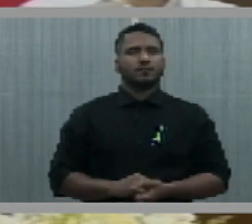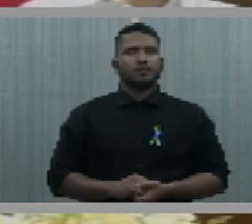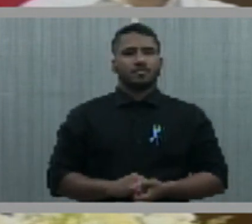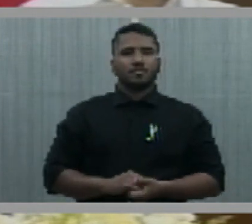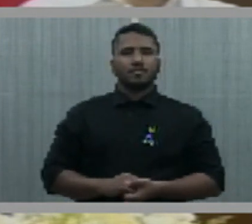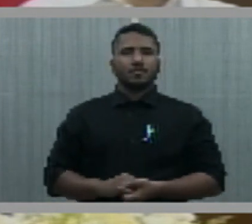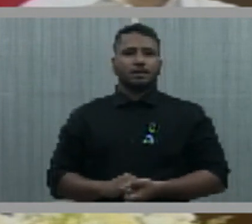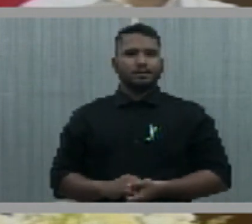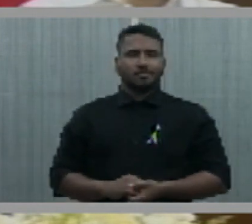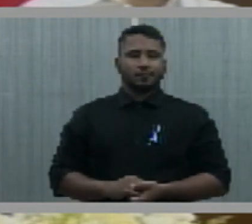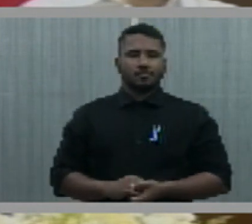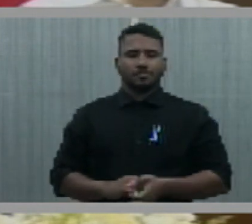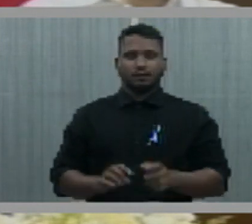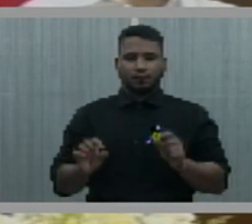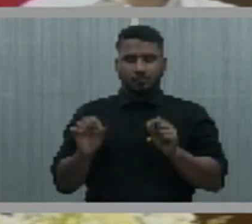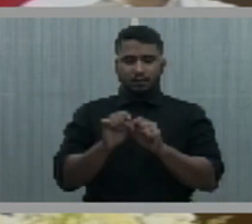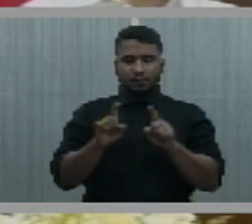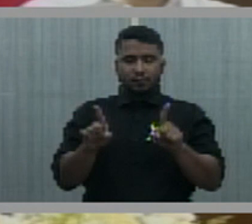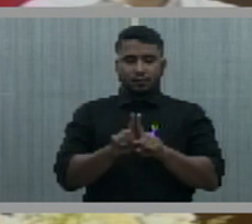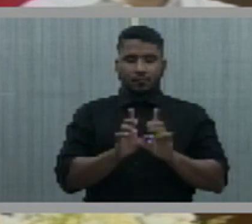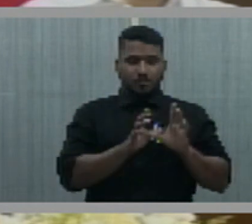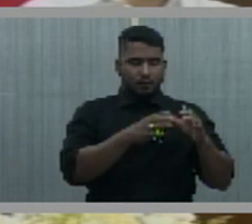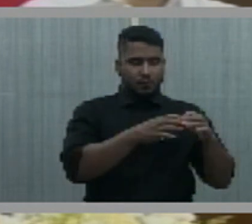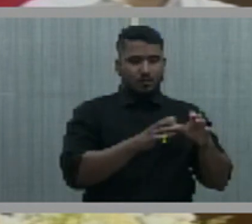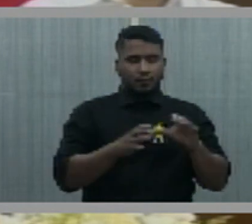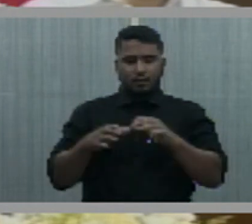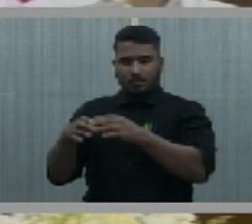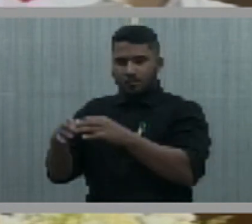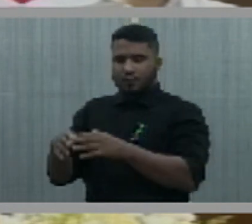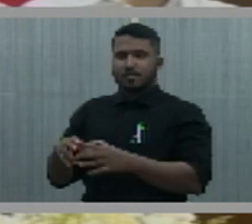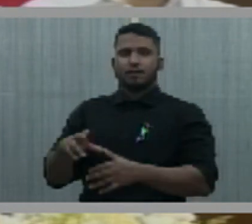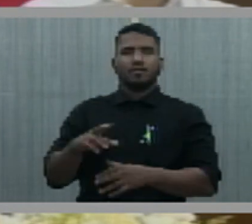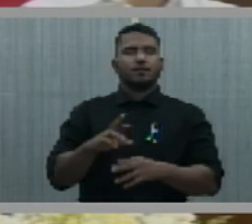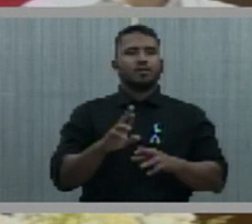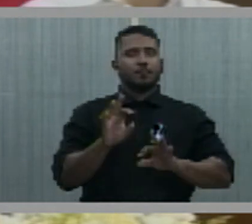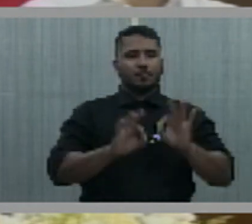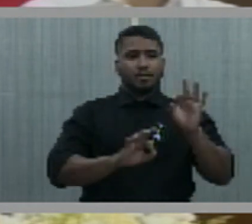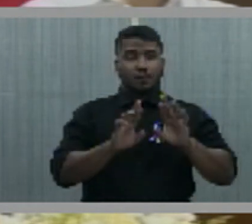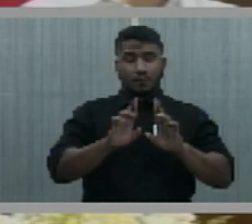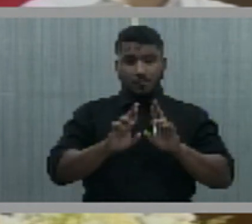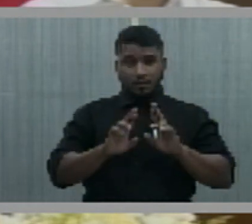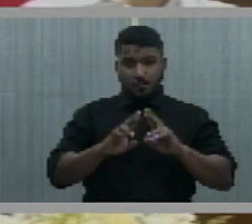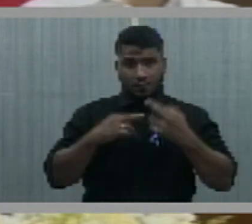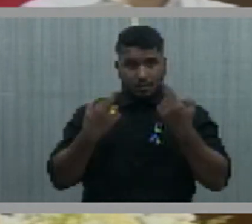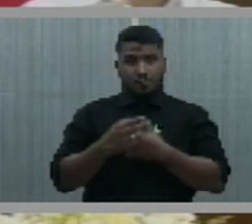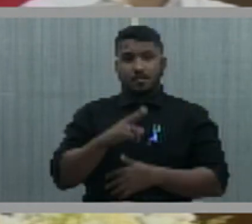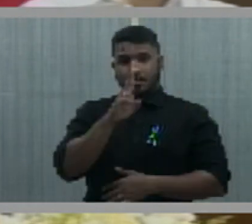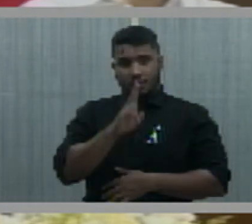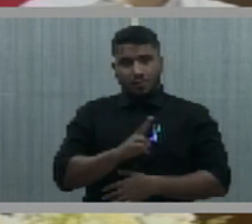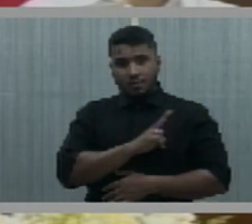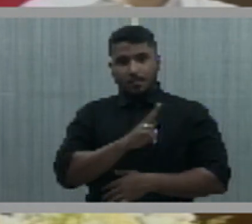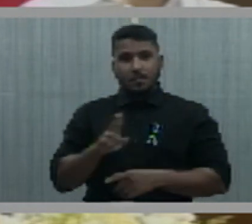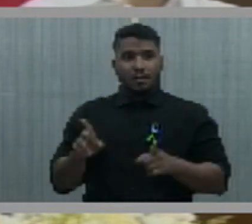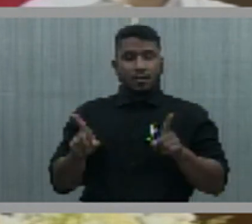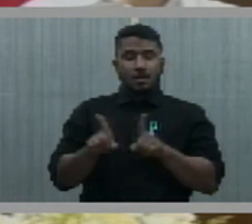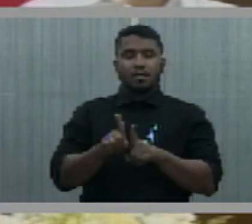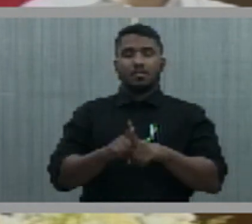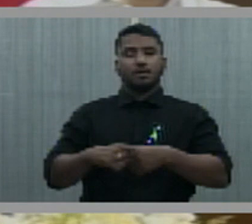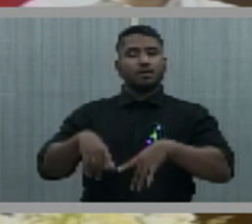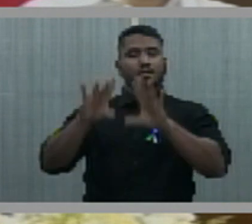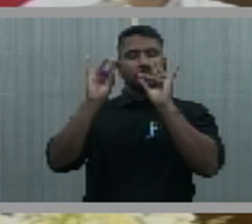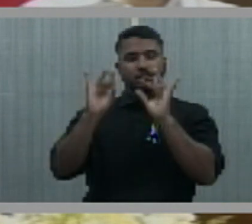referenciais. Realizou os grupos pastorais e, em